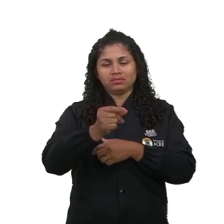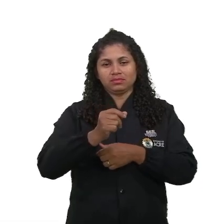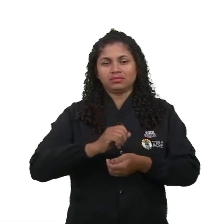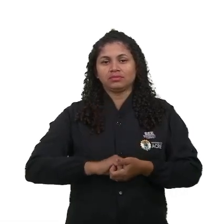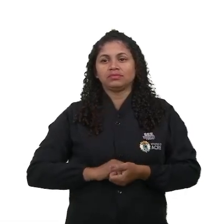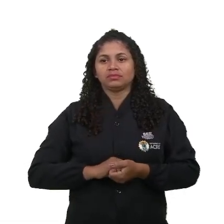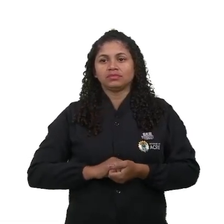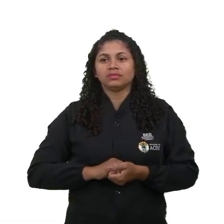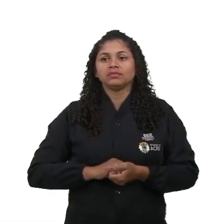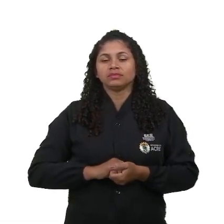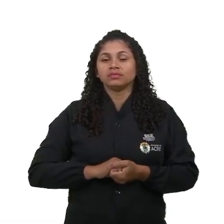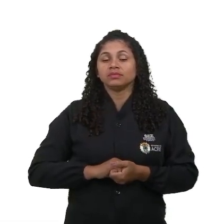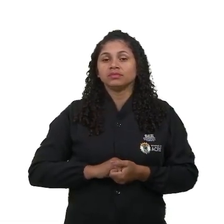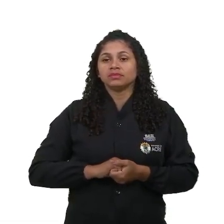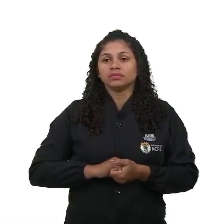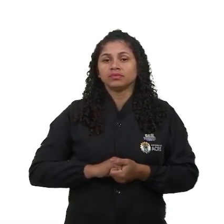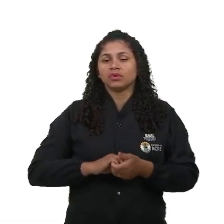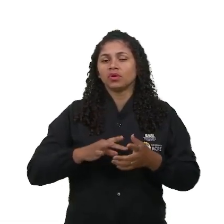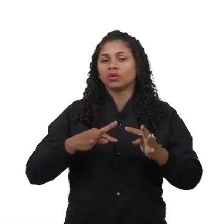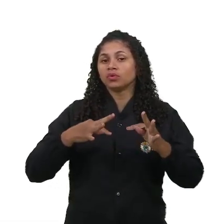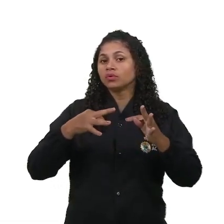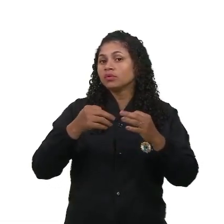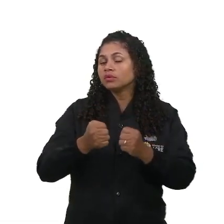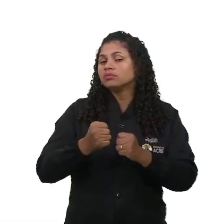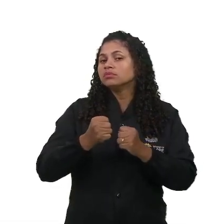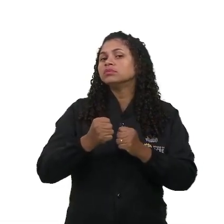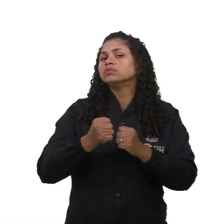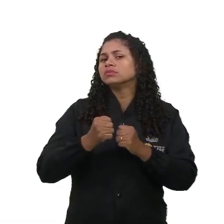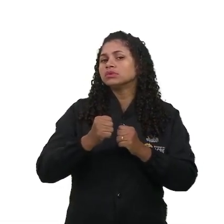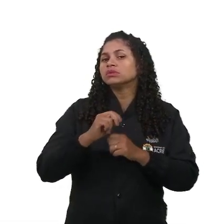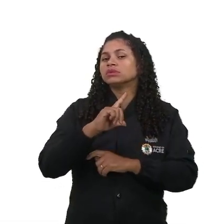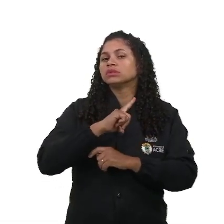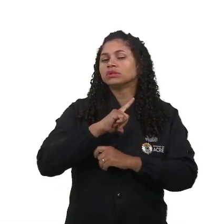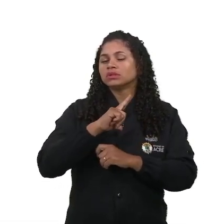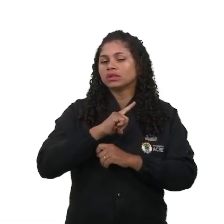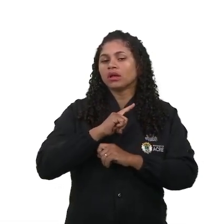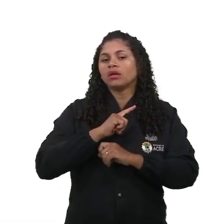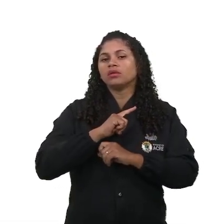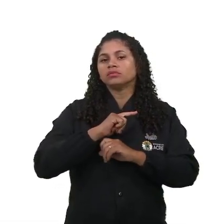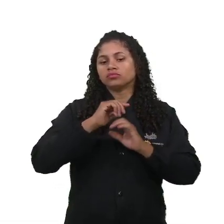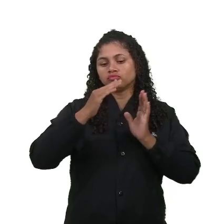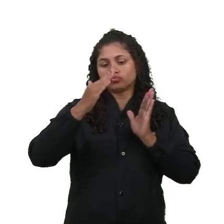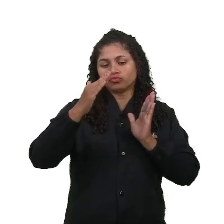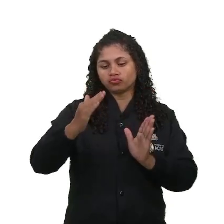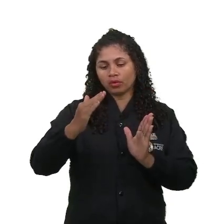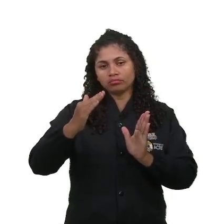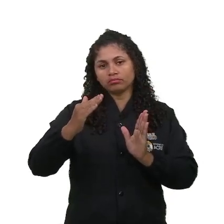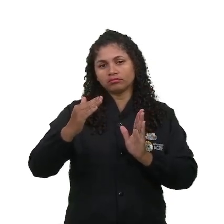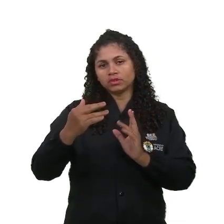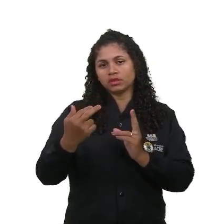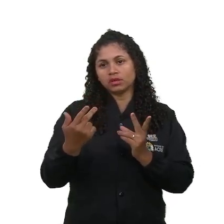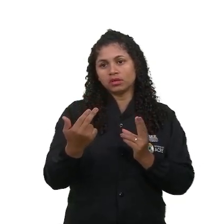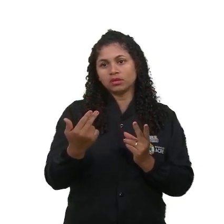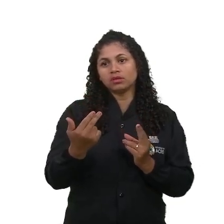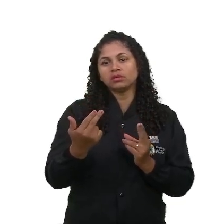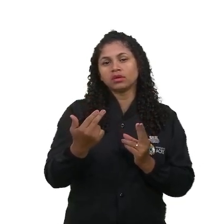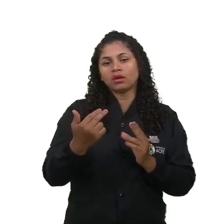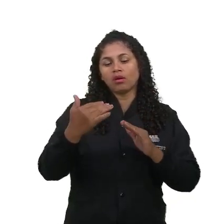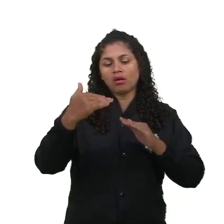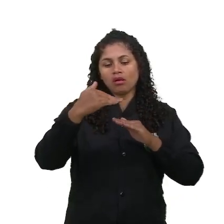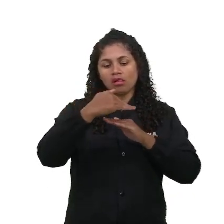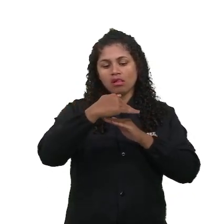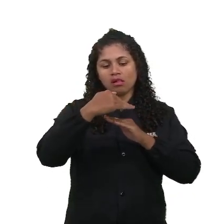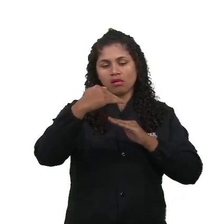Todos esses segmentos que têm essa característica, mesmo tamanho, direção, que estão em retas paralelas,